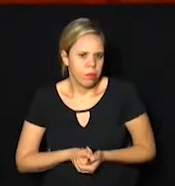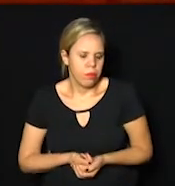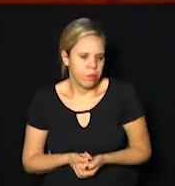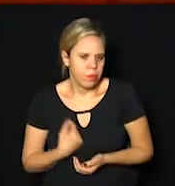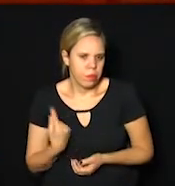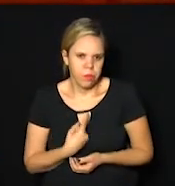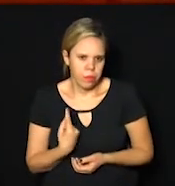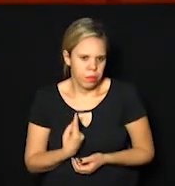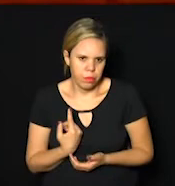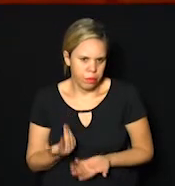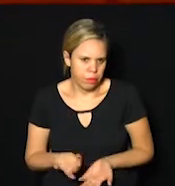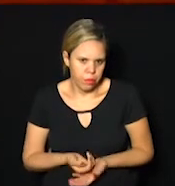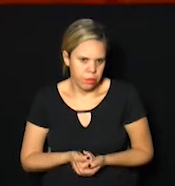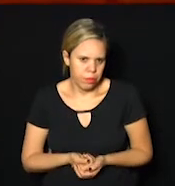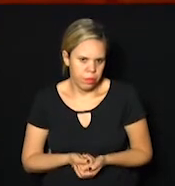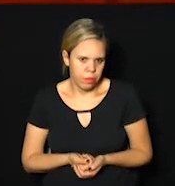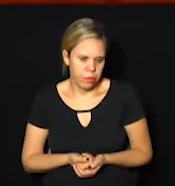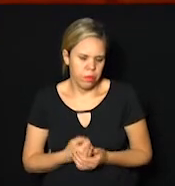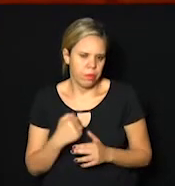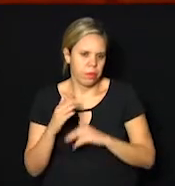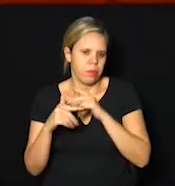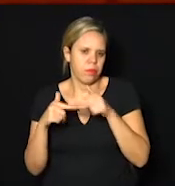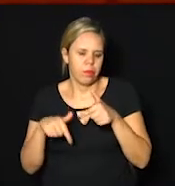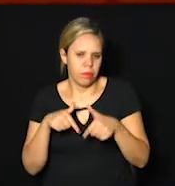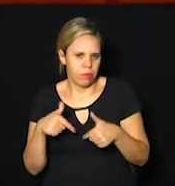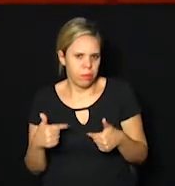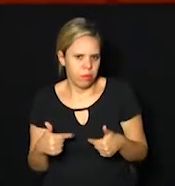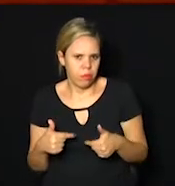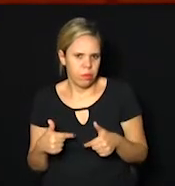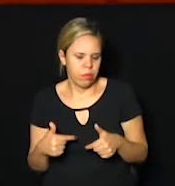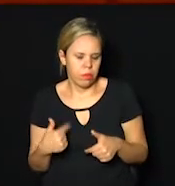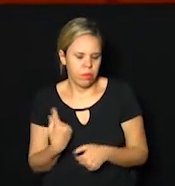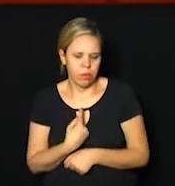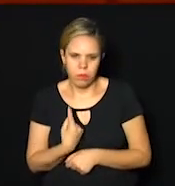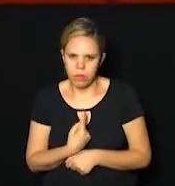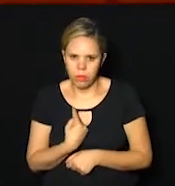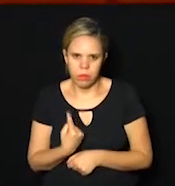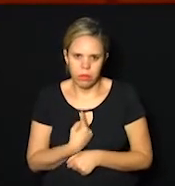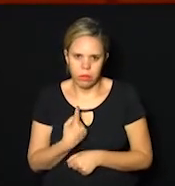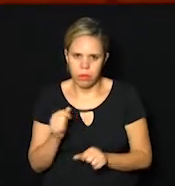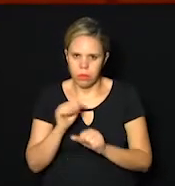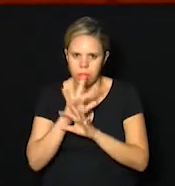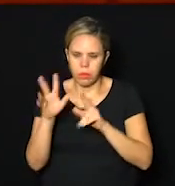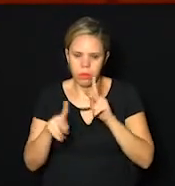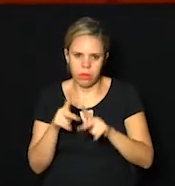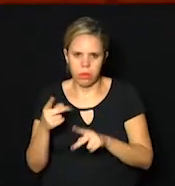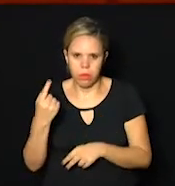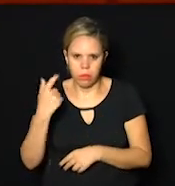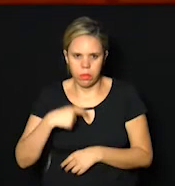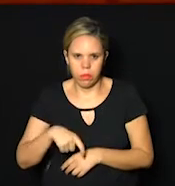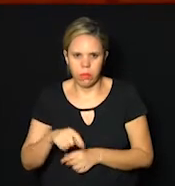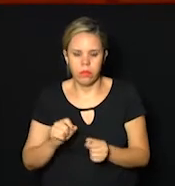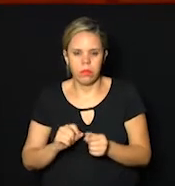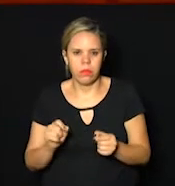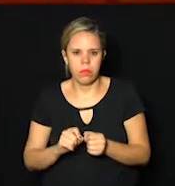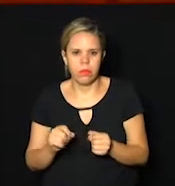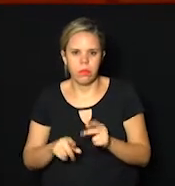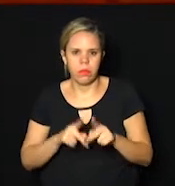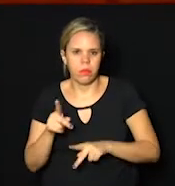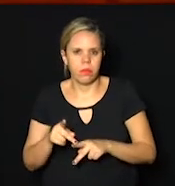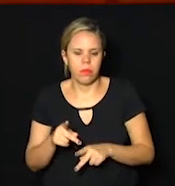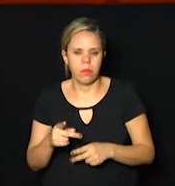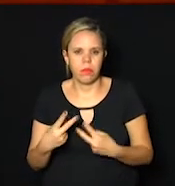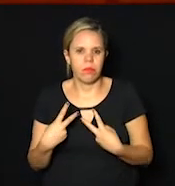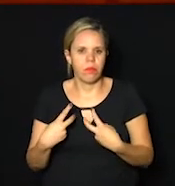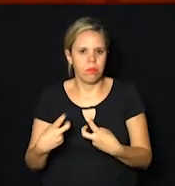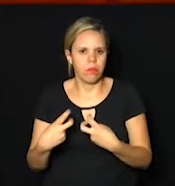sozinho, se eu desenvolvo um trabalho inteiro sozinho e deixo claro para todo mundo que sou eu que estou fazendo, as pessoas ficam me